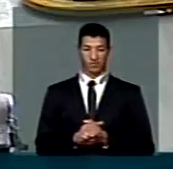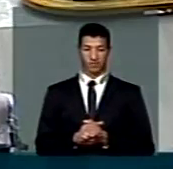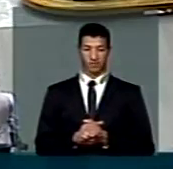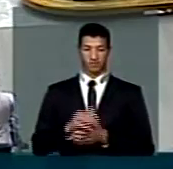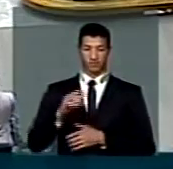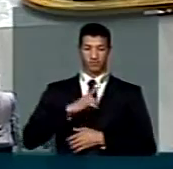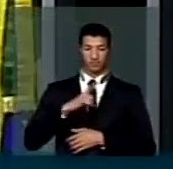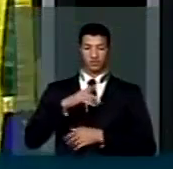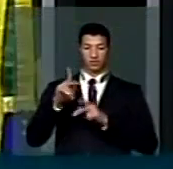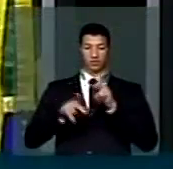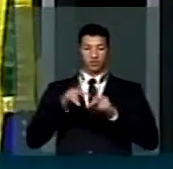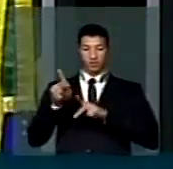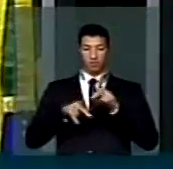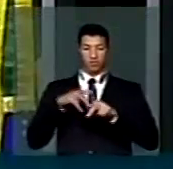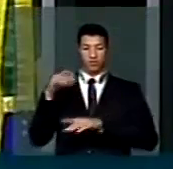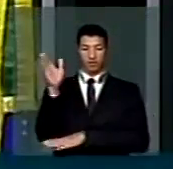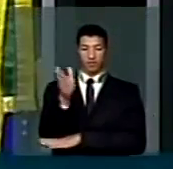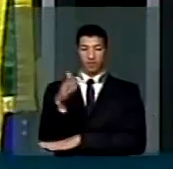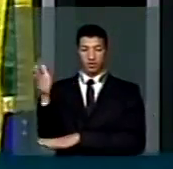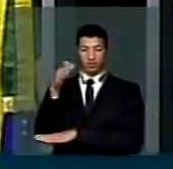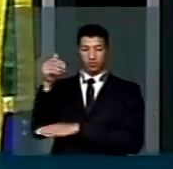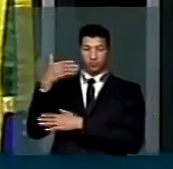Existe um povo que a bandeira empresta